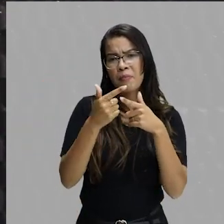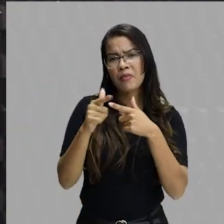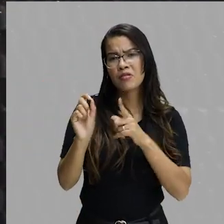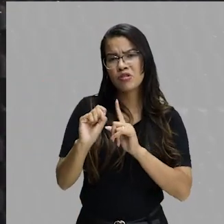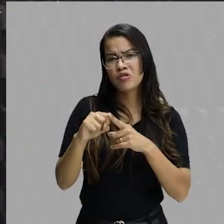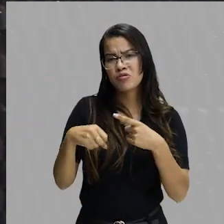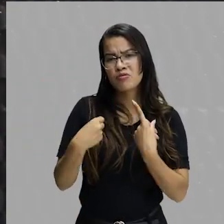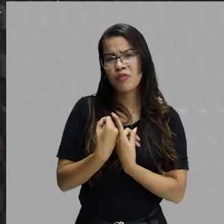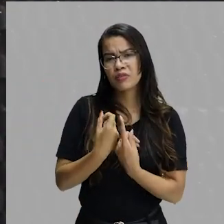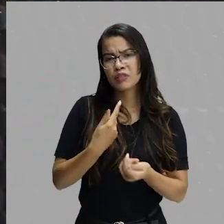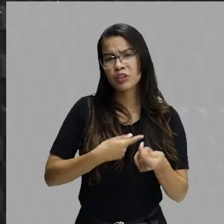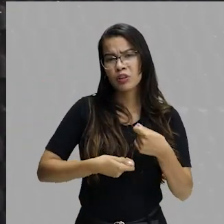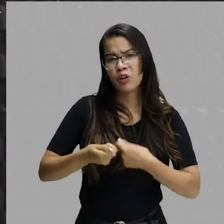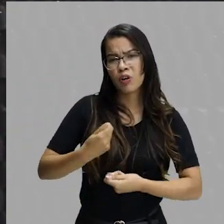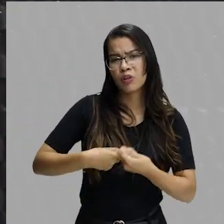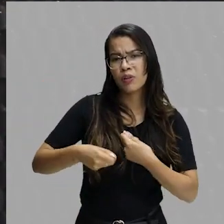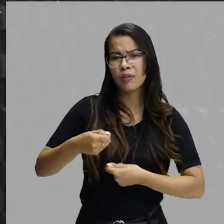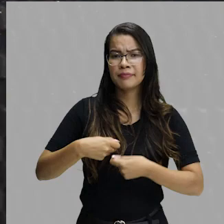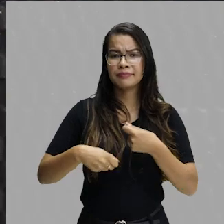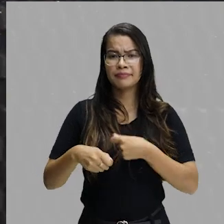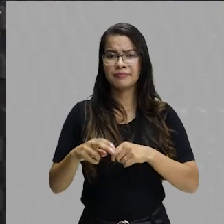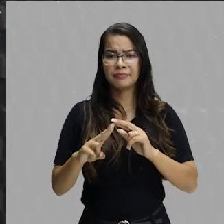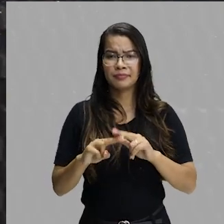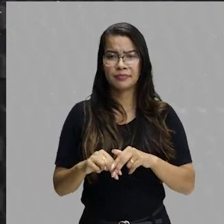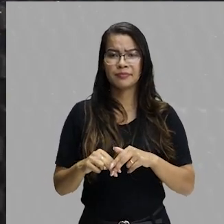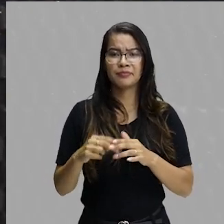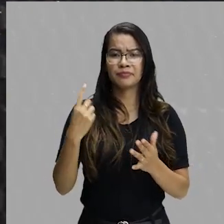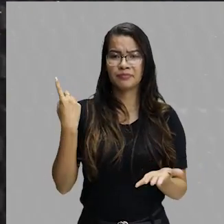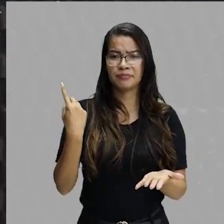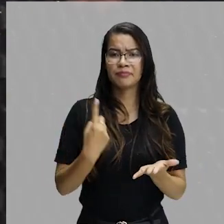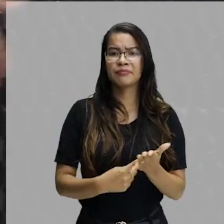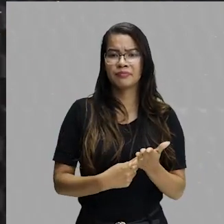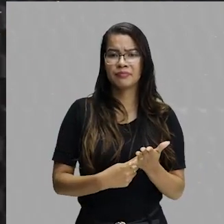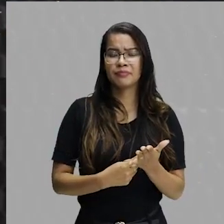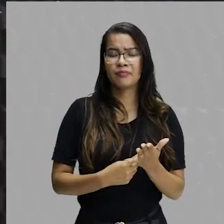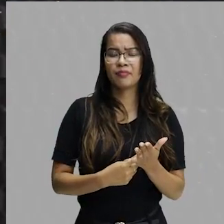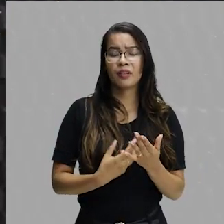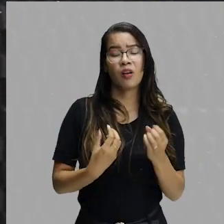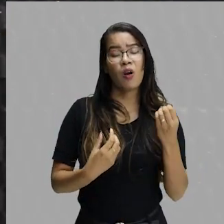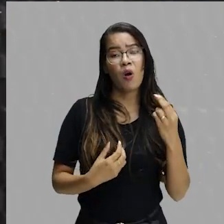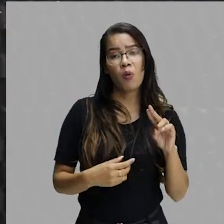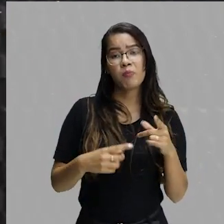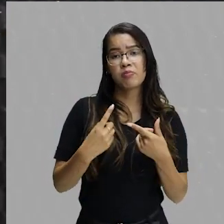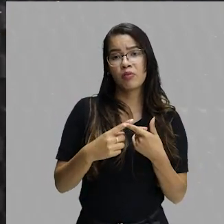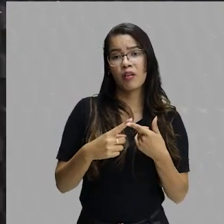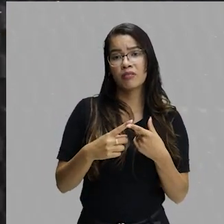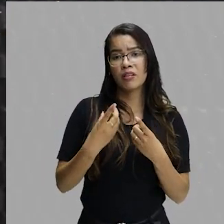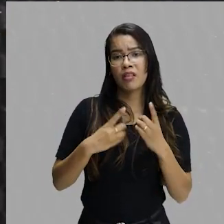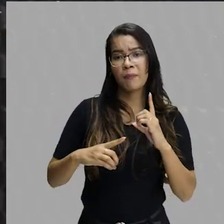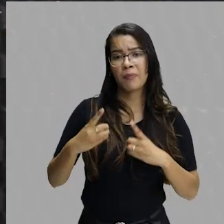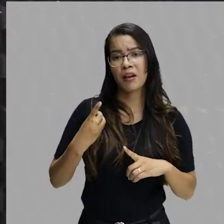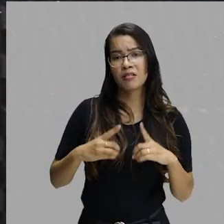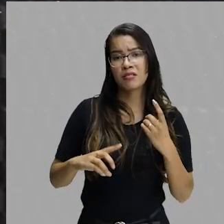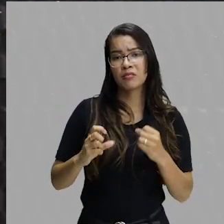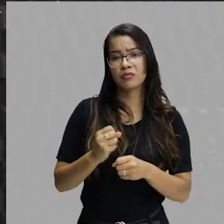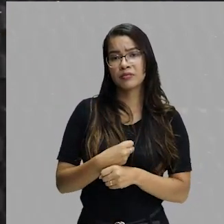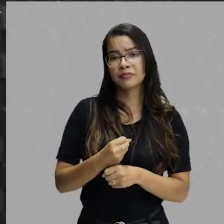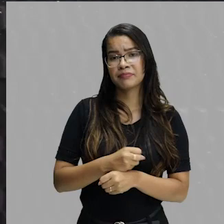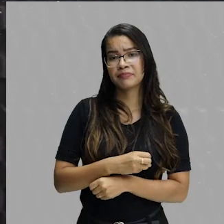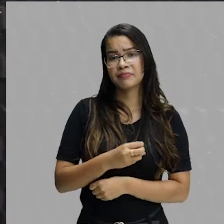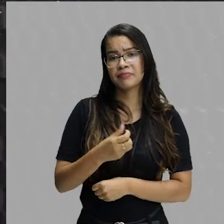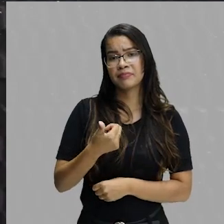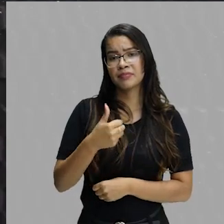Mundial. Por conta desses tratados, ou mesmo por conta da depressão dos anos 30. E quando você fala